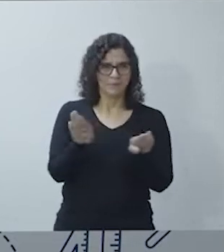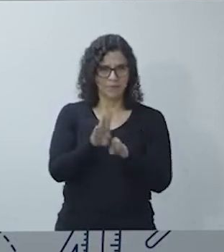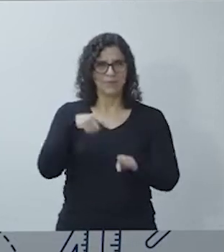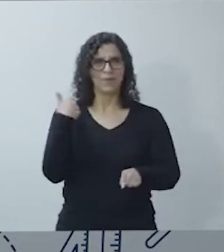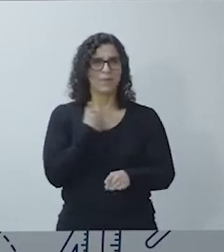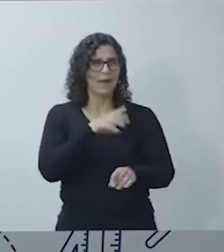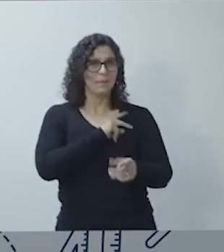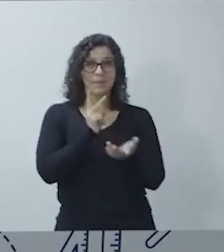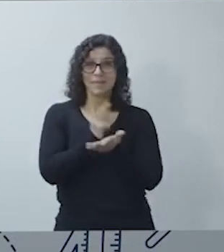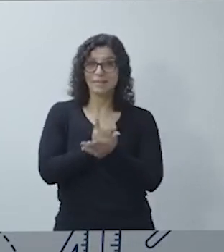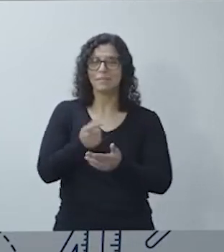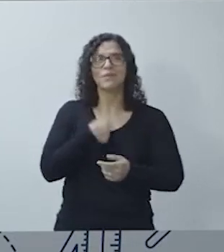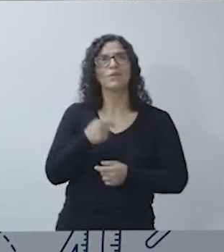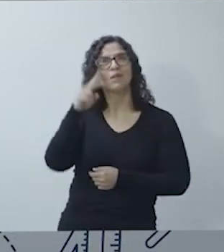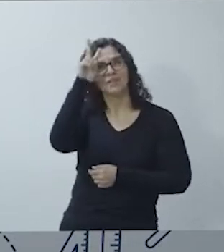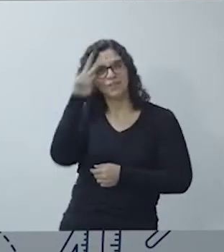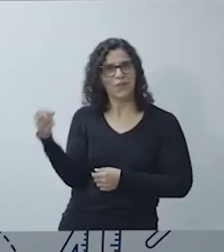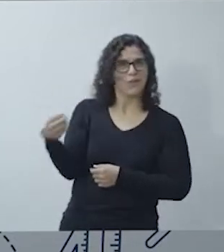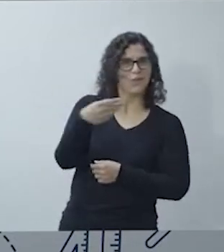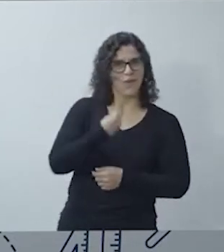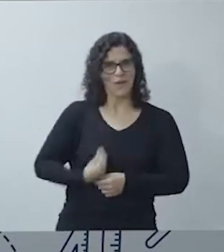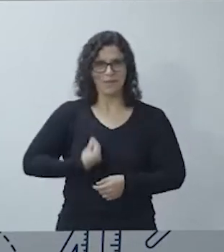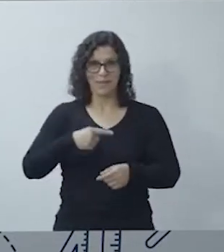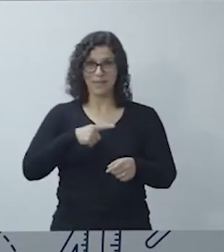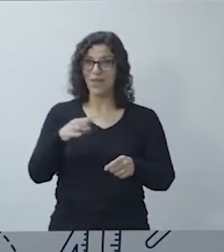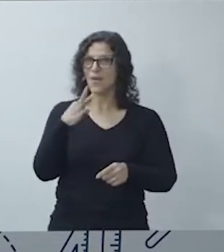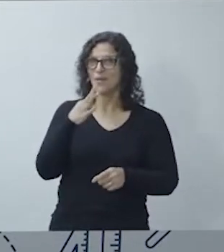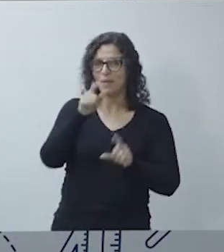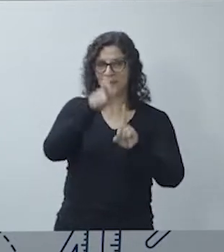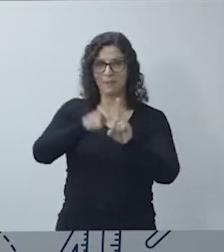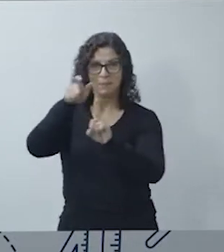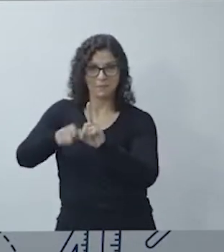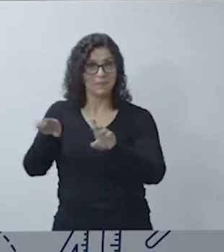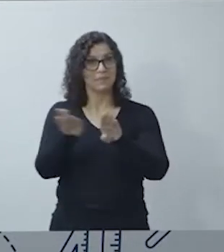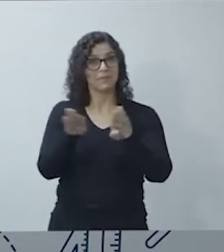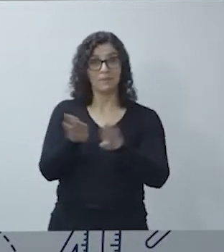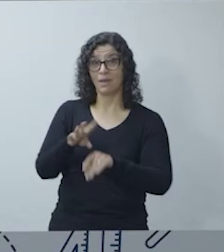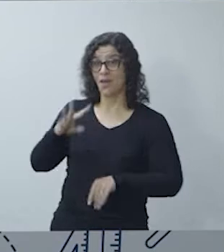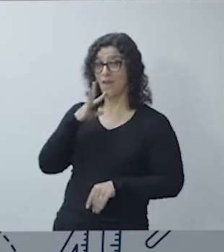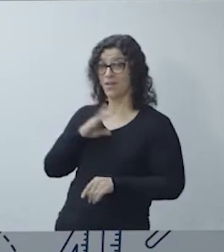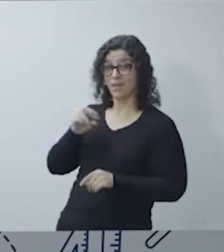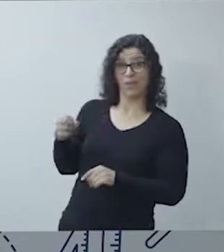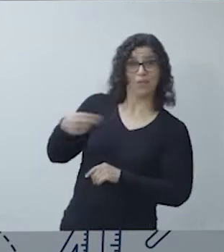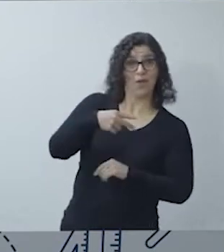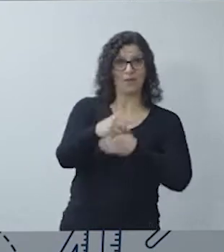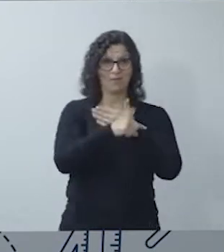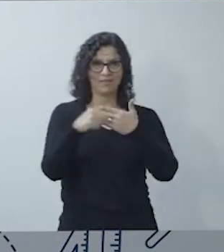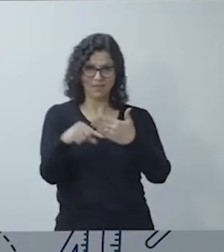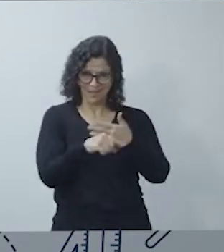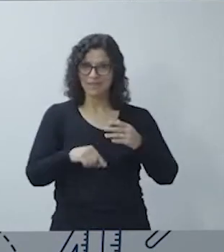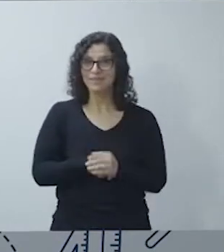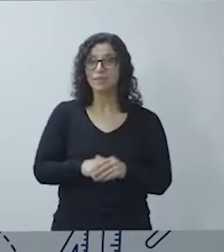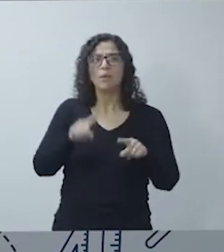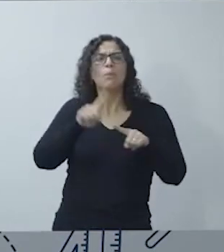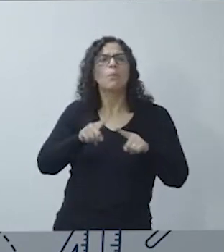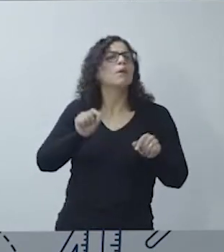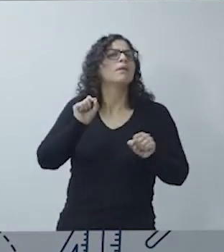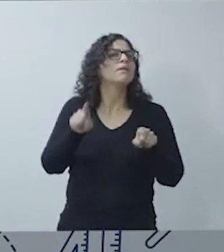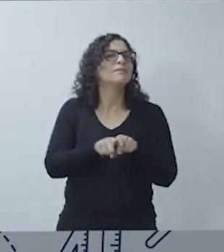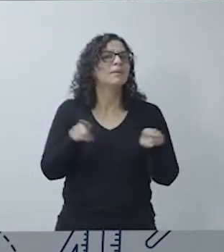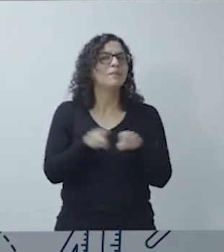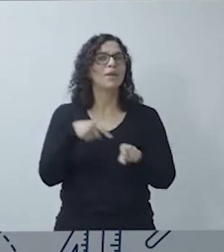gente ama, viver novas histórias, conhecer personagens, conhecer novos autores e, por que